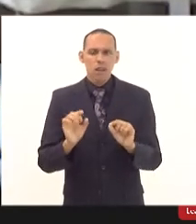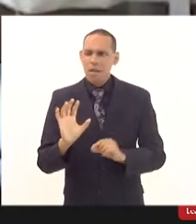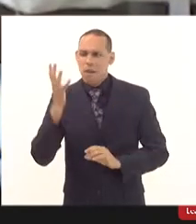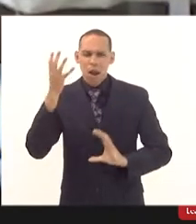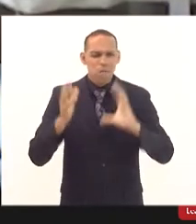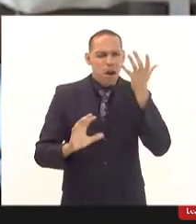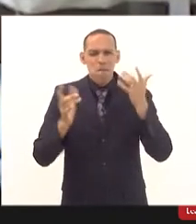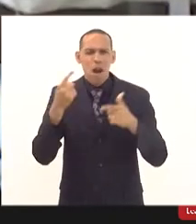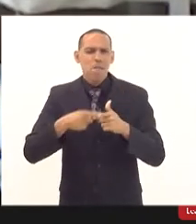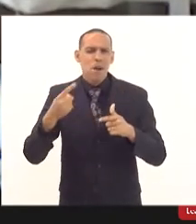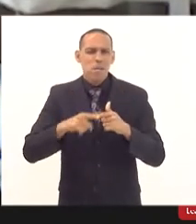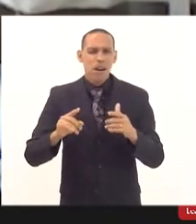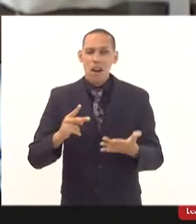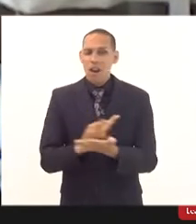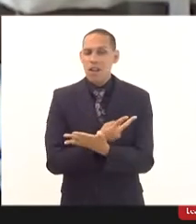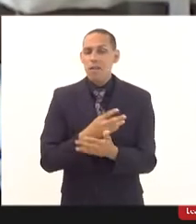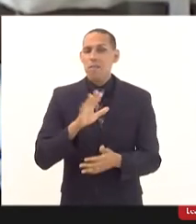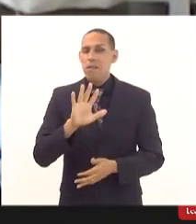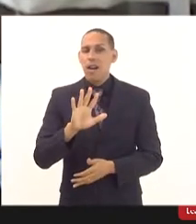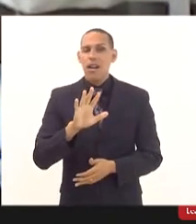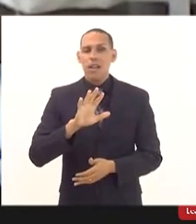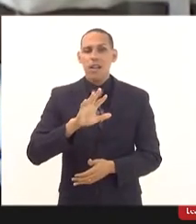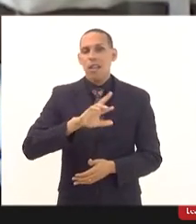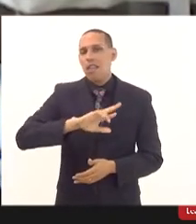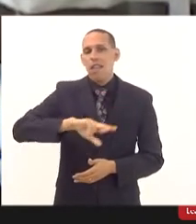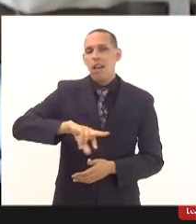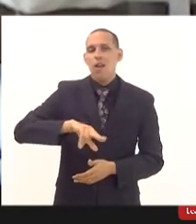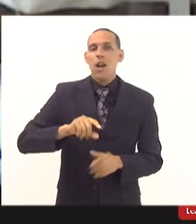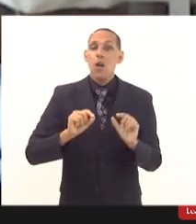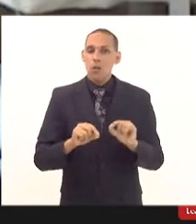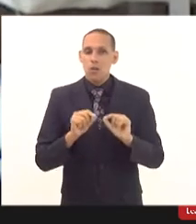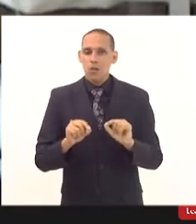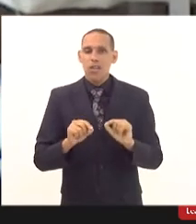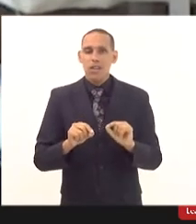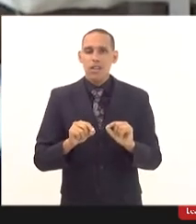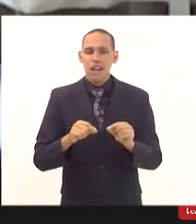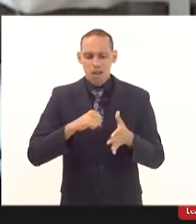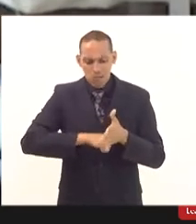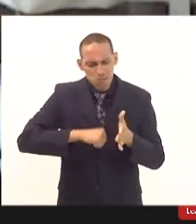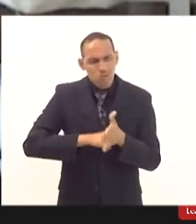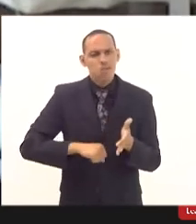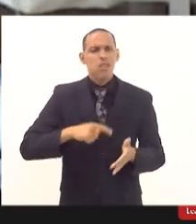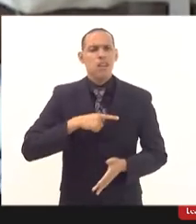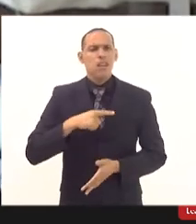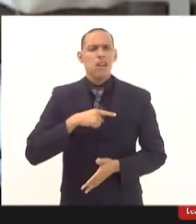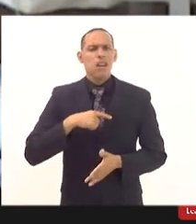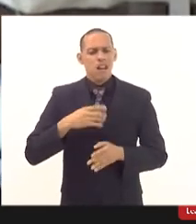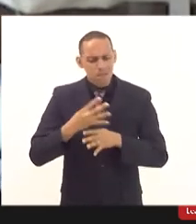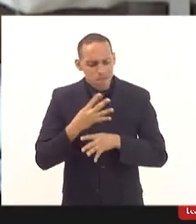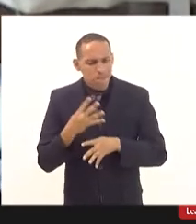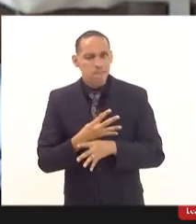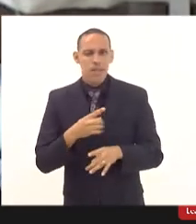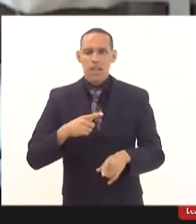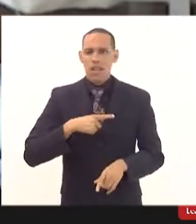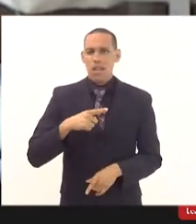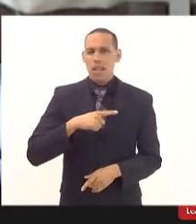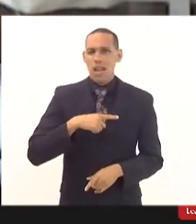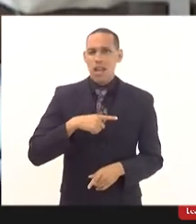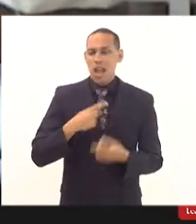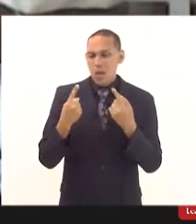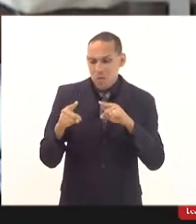tem acontecido mas que isso não acontece sem que haja luta e resistência as denúncias